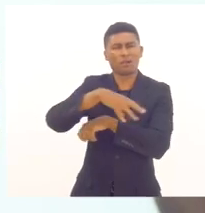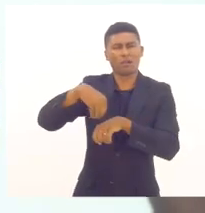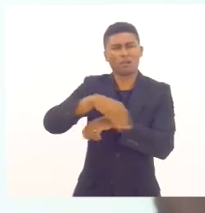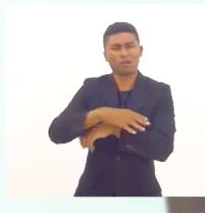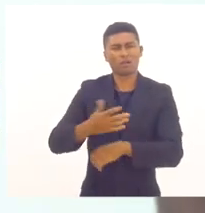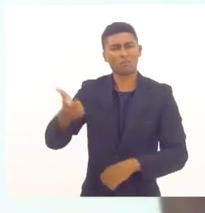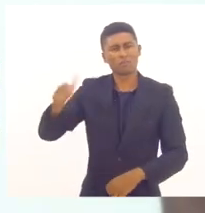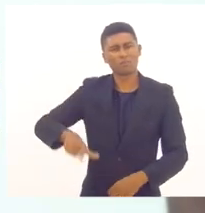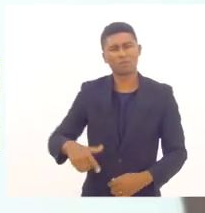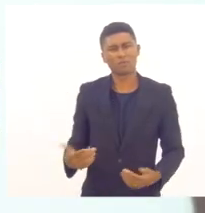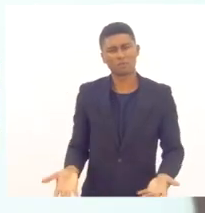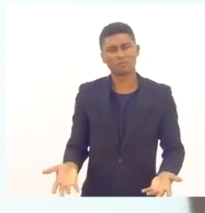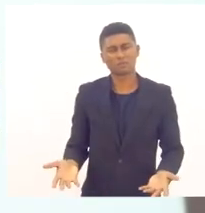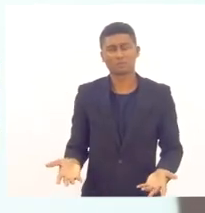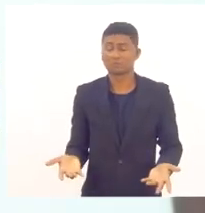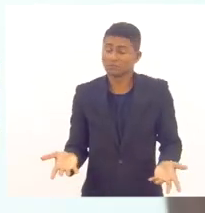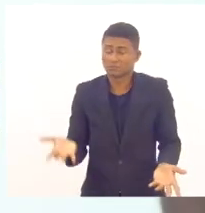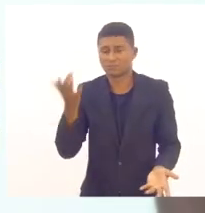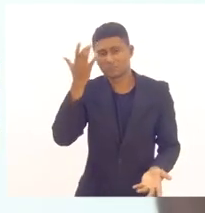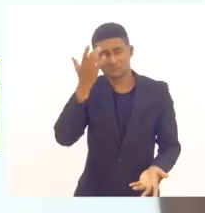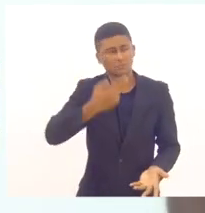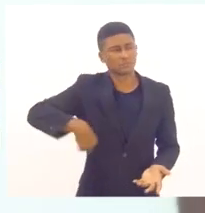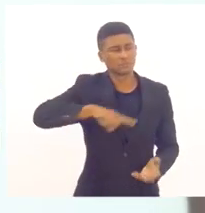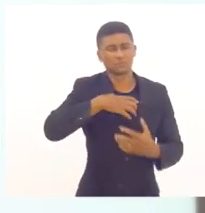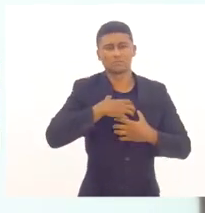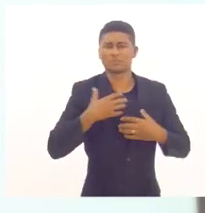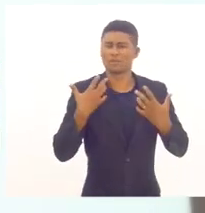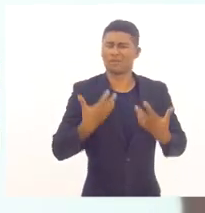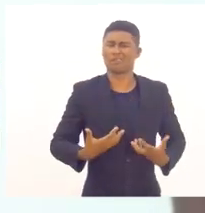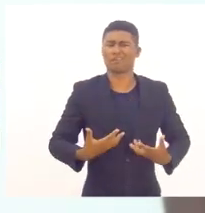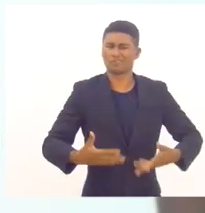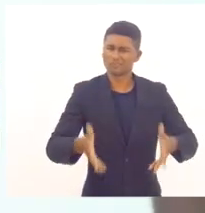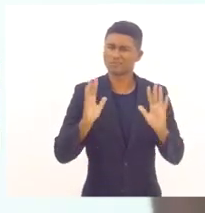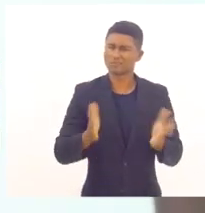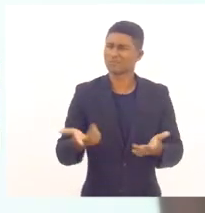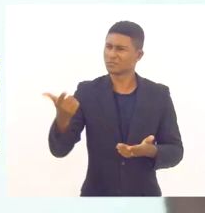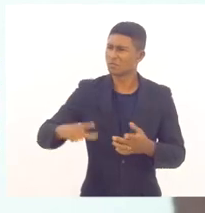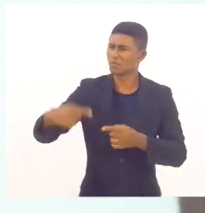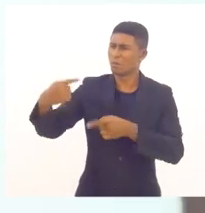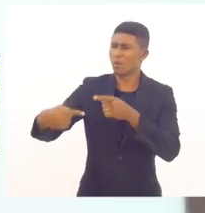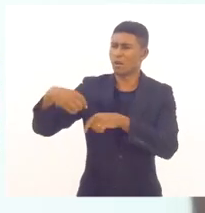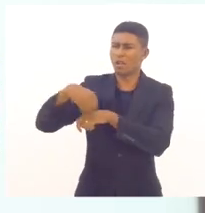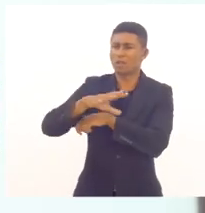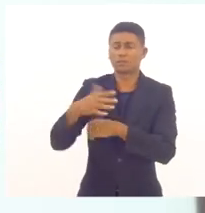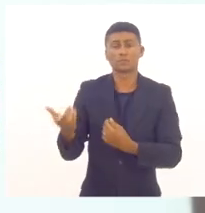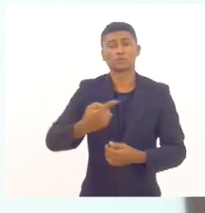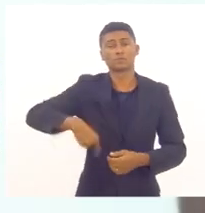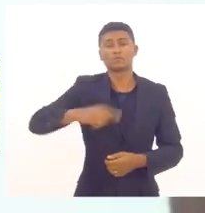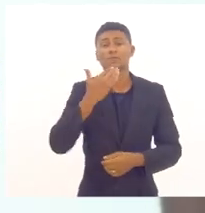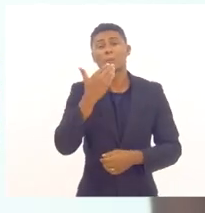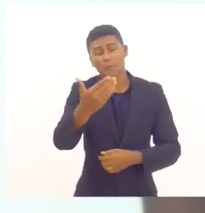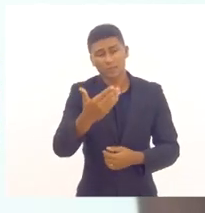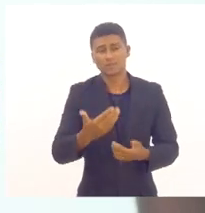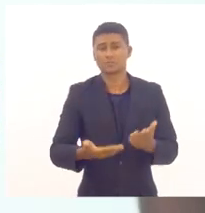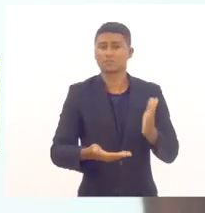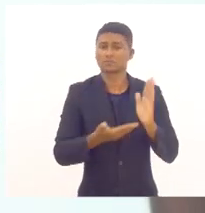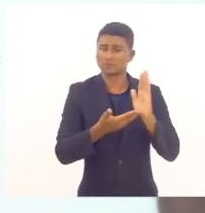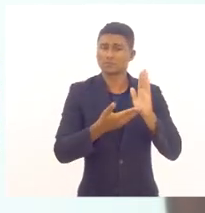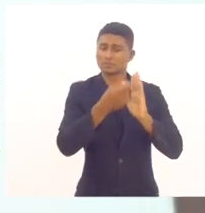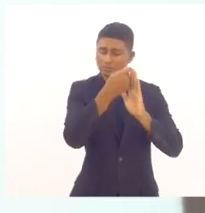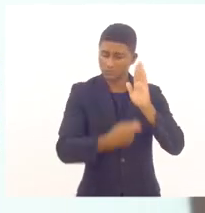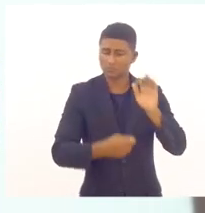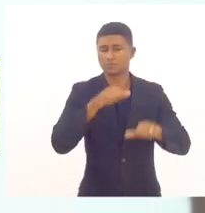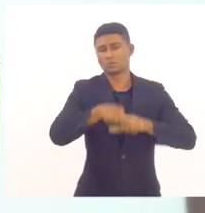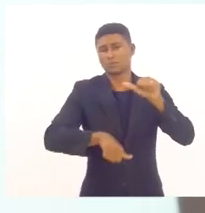indicação política. Acho que a gente já está bem cansado e vacinado disso. Por isso, nós pedimos uma alteração no texto,